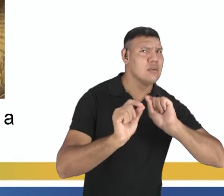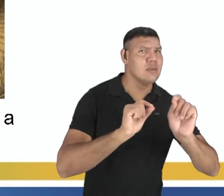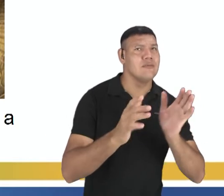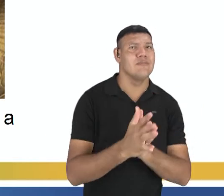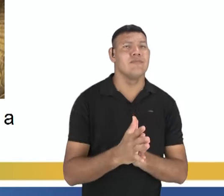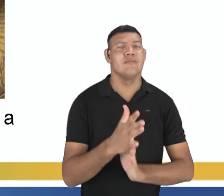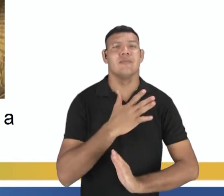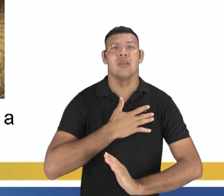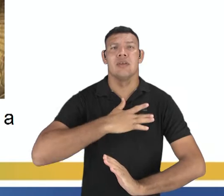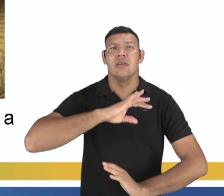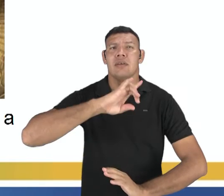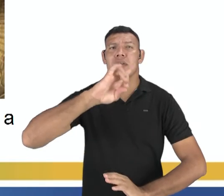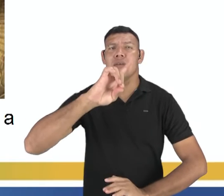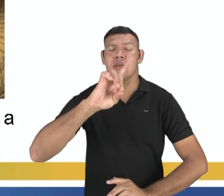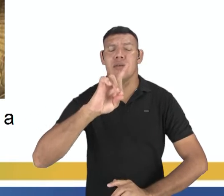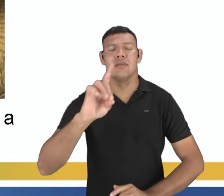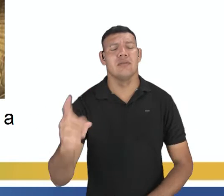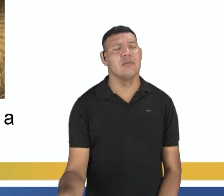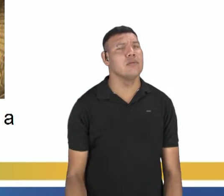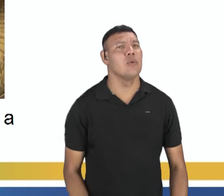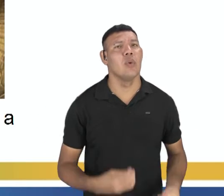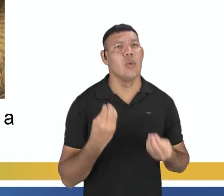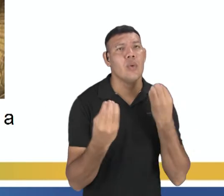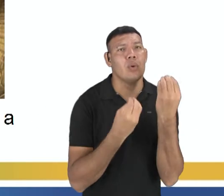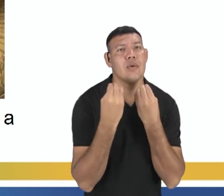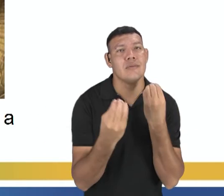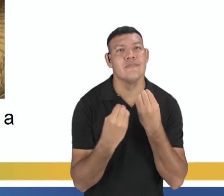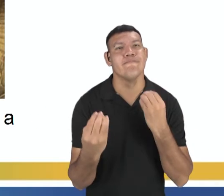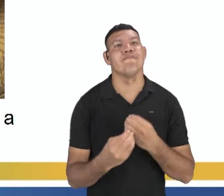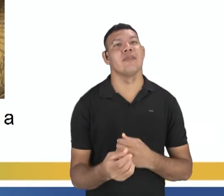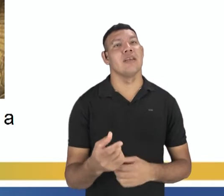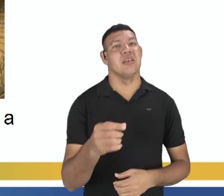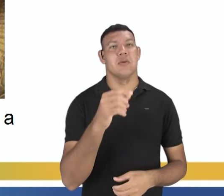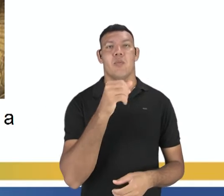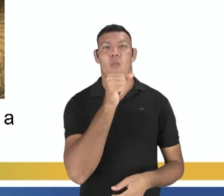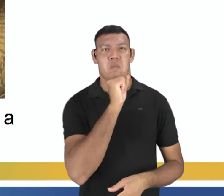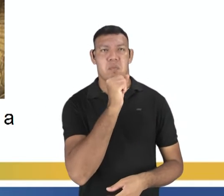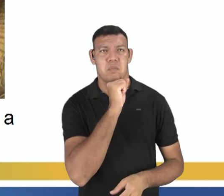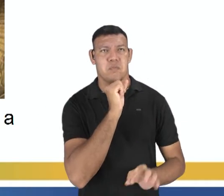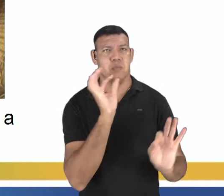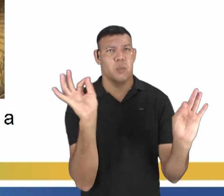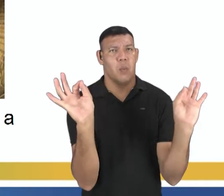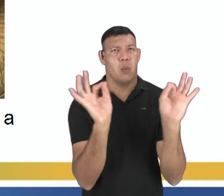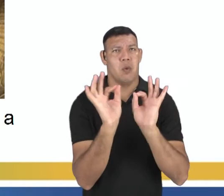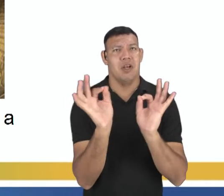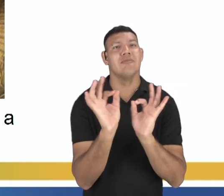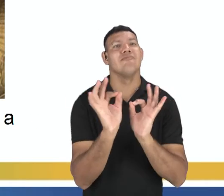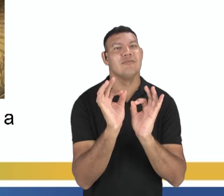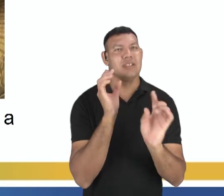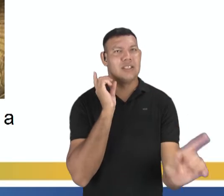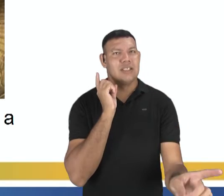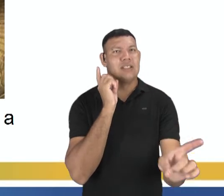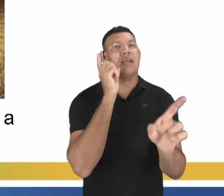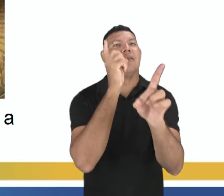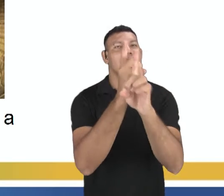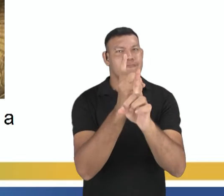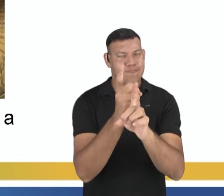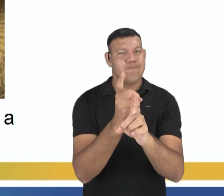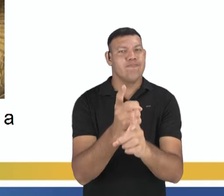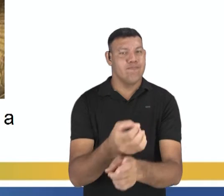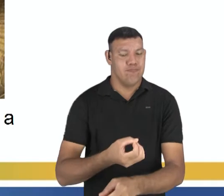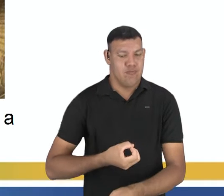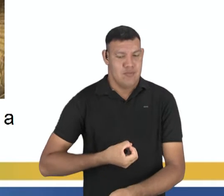aqui, pois acharão que trovastes para mim. Percebam que quando ele vai